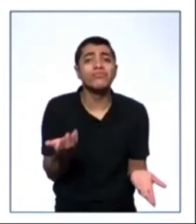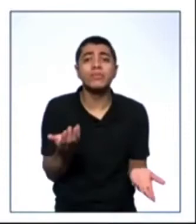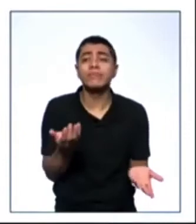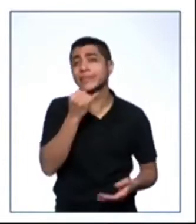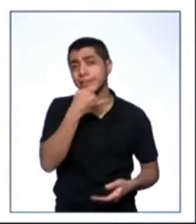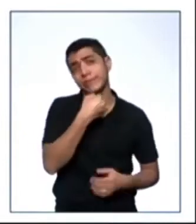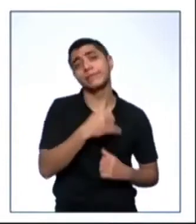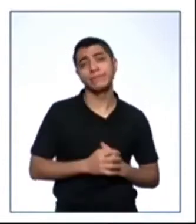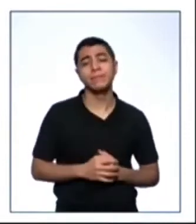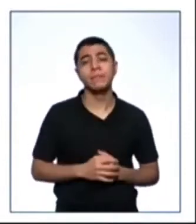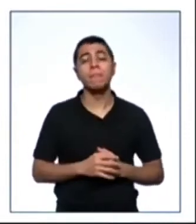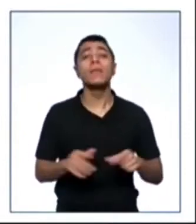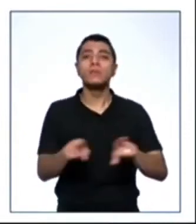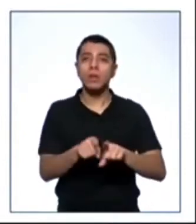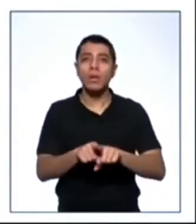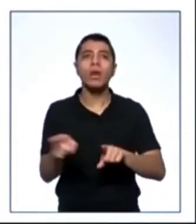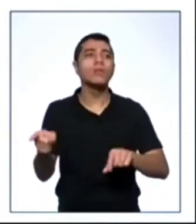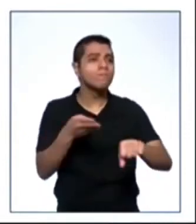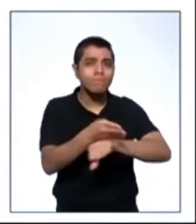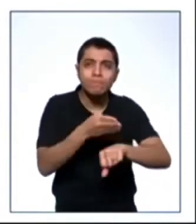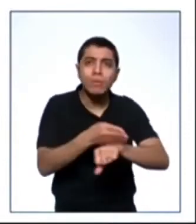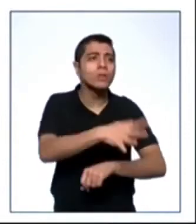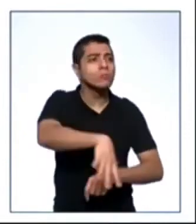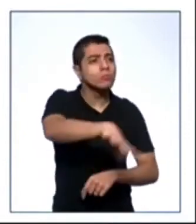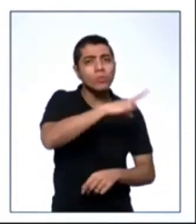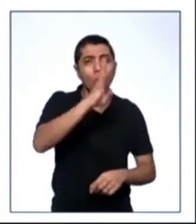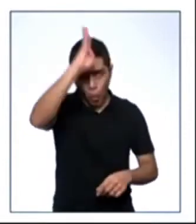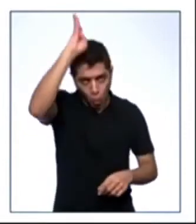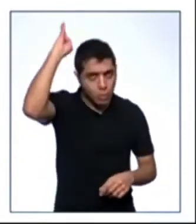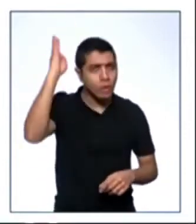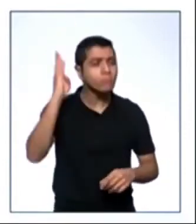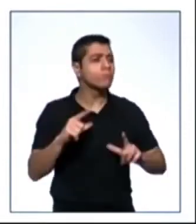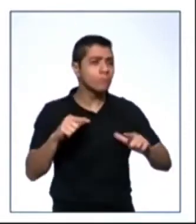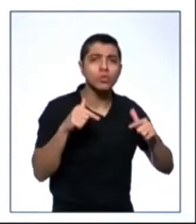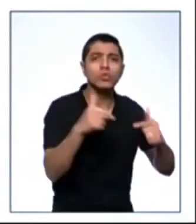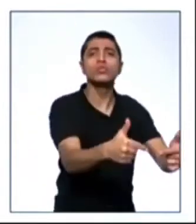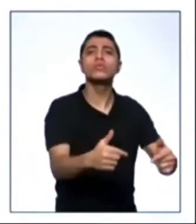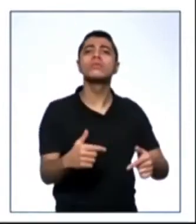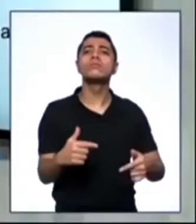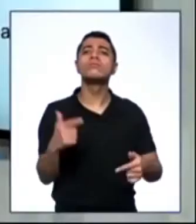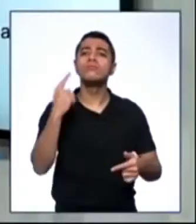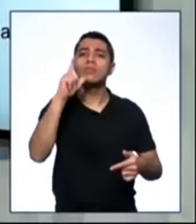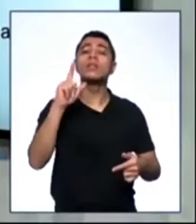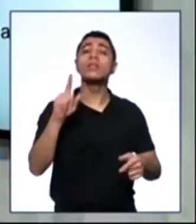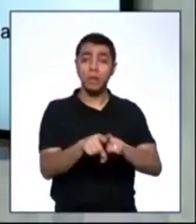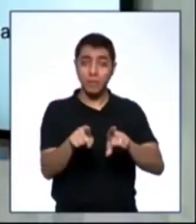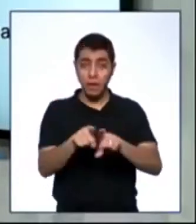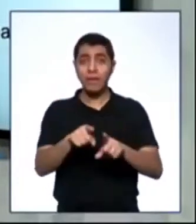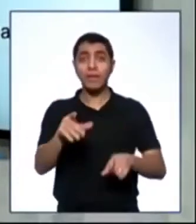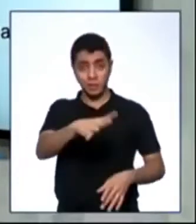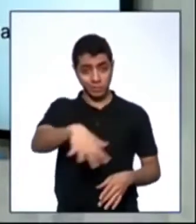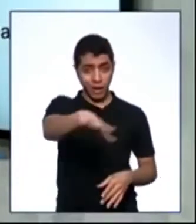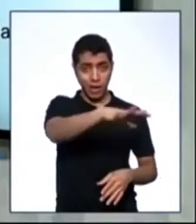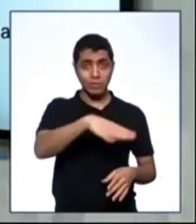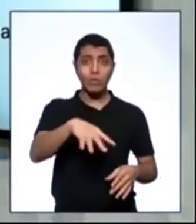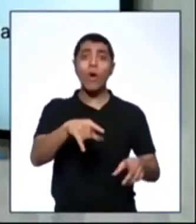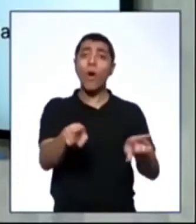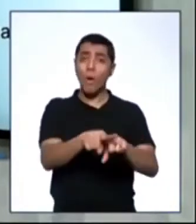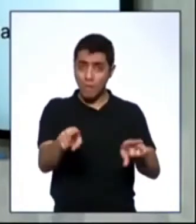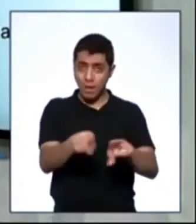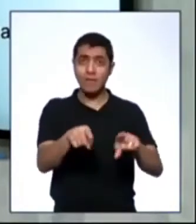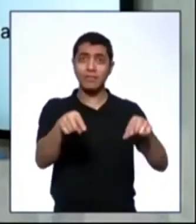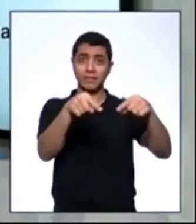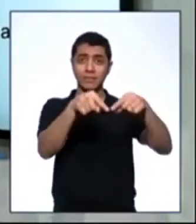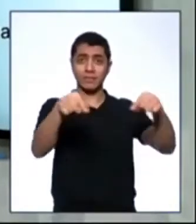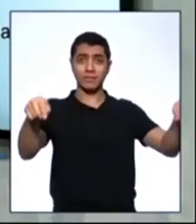político, né? Conquista de direitos políticos, espaço até físico, viu? Essa questão, chega aí. Essa questão de espaço, ela é físico mesmo. A plebe é uma